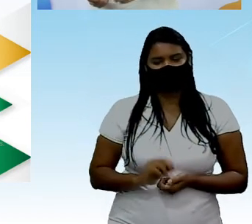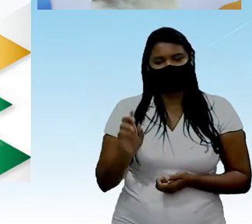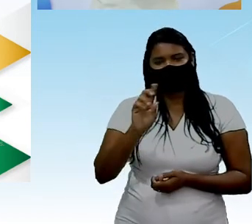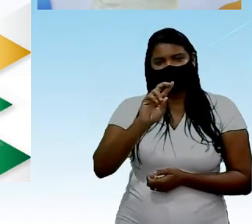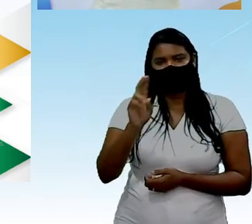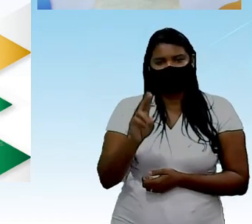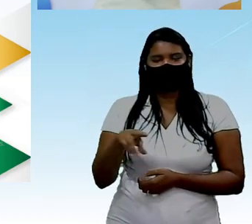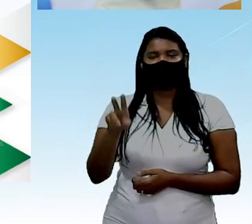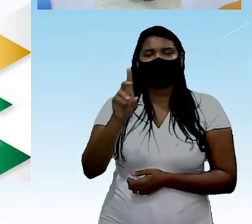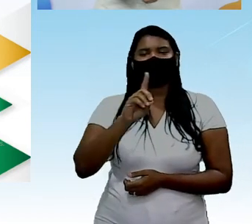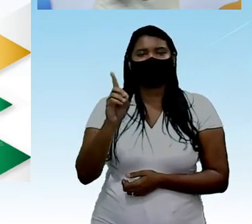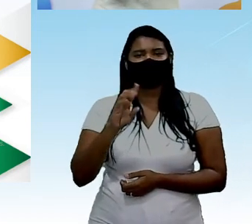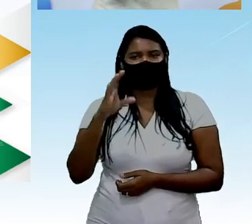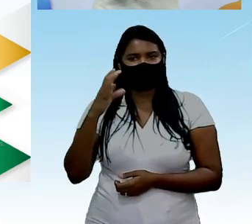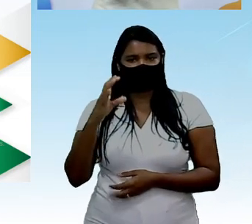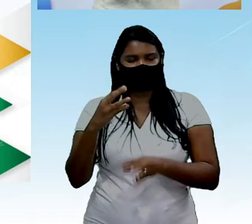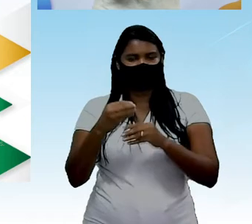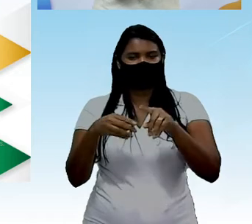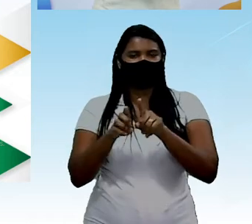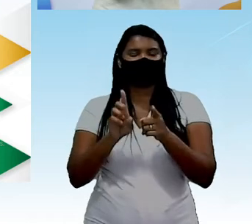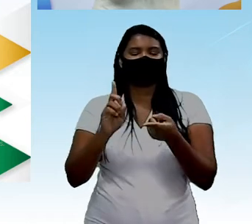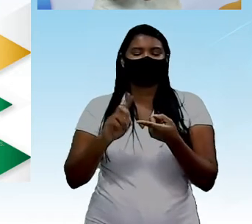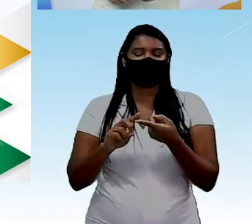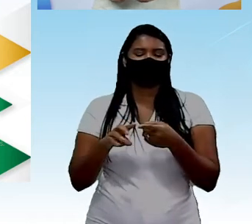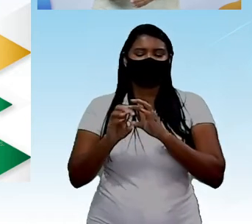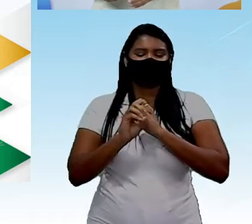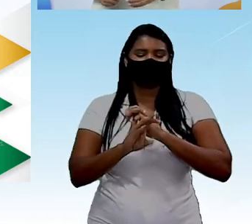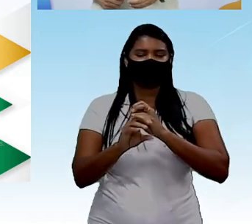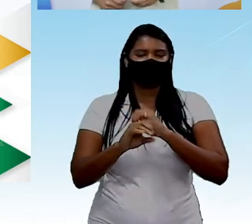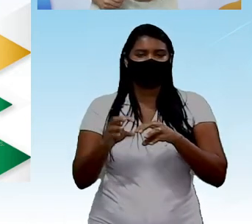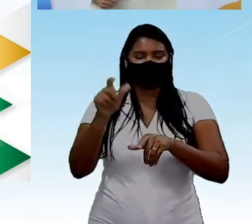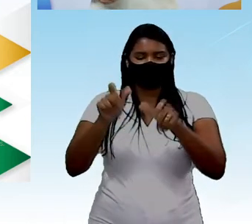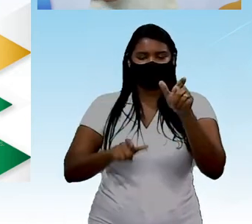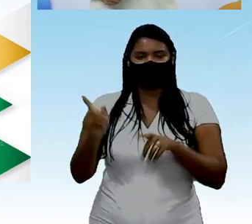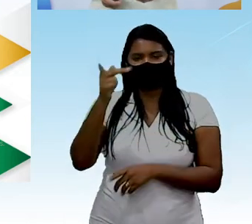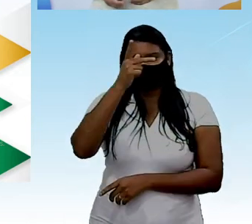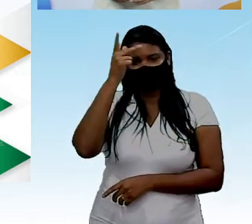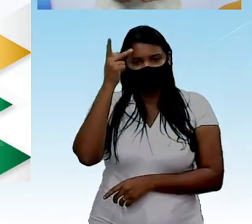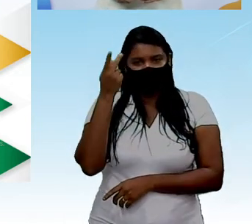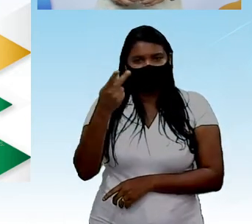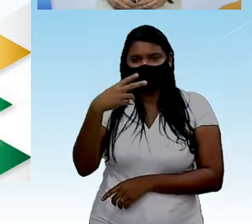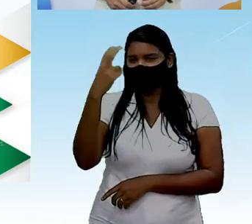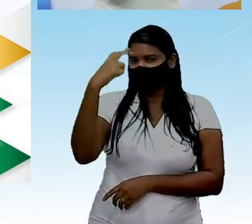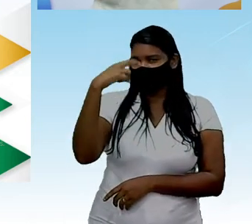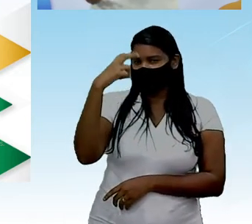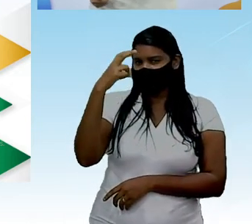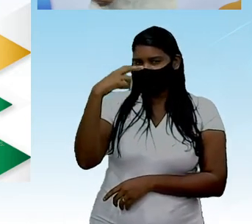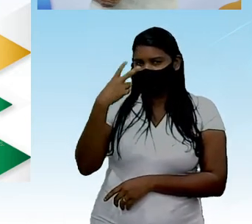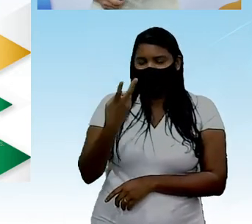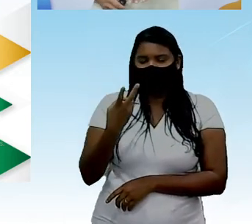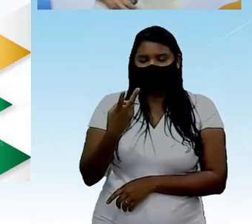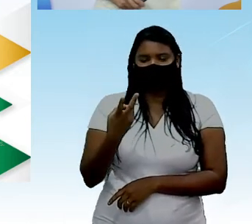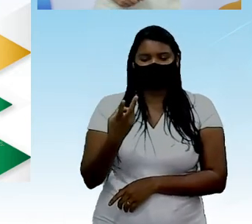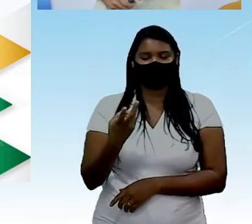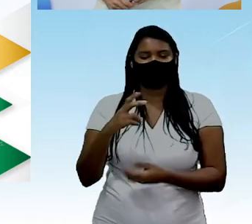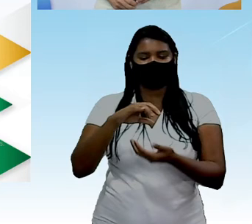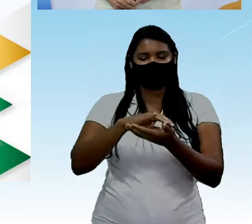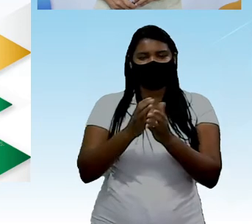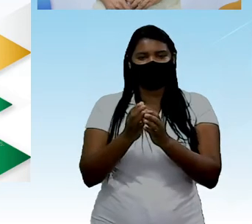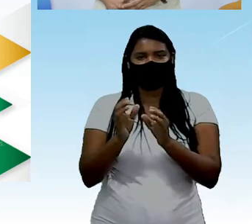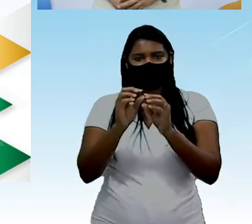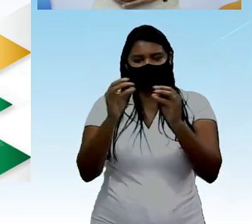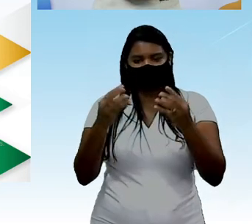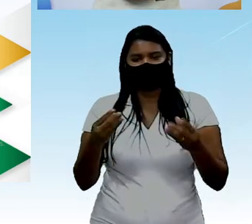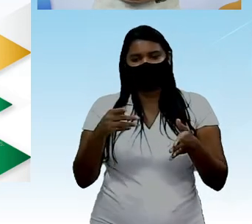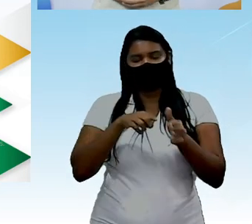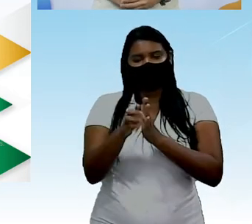ábaco que é utilizado para o ensino, pessoas cegas, que a gente chama de soroban, tá? Qualquer coisa, pesquisa